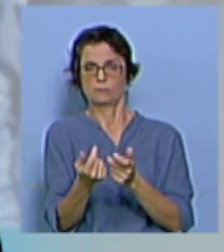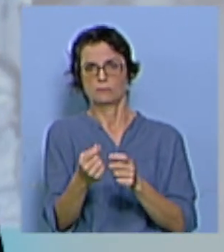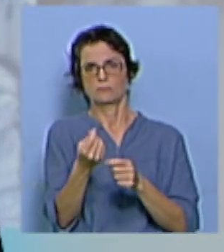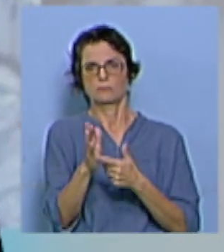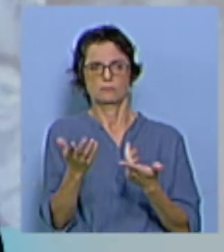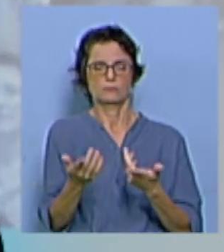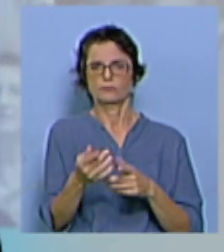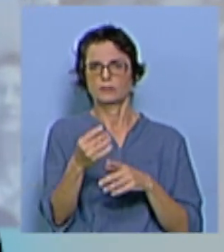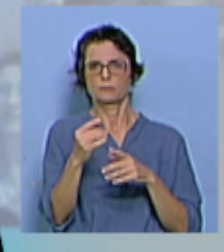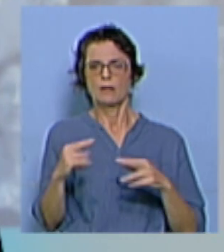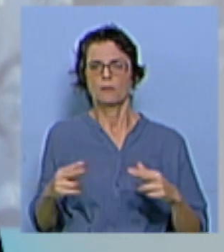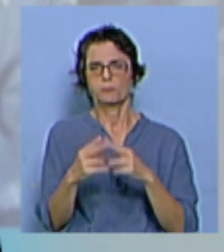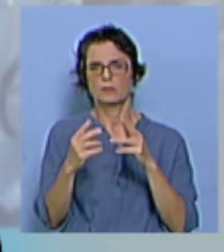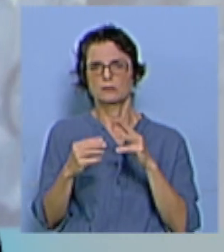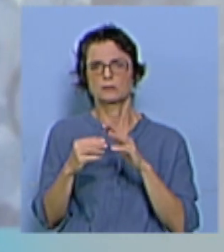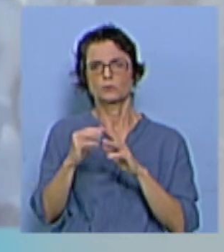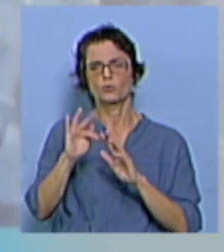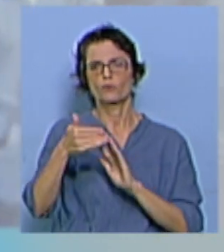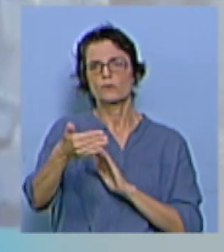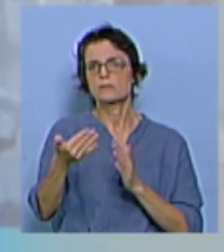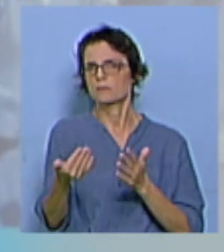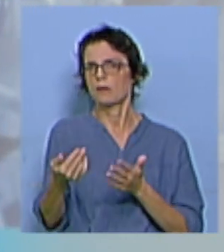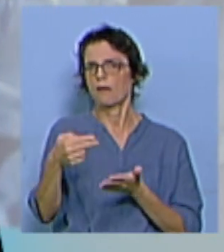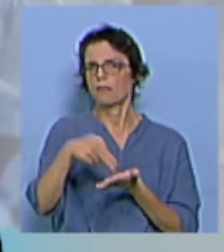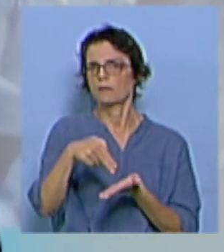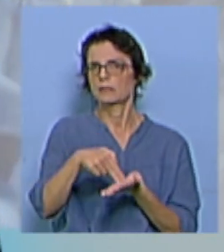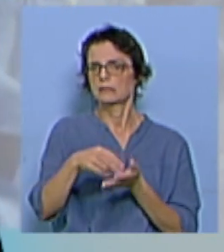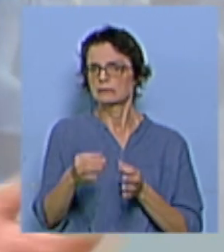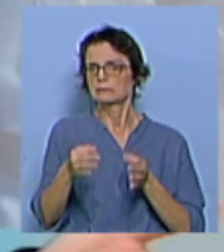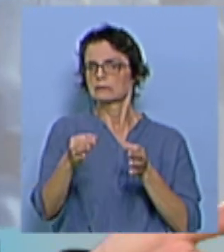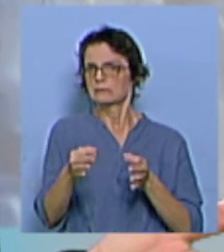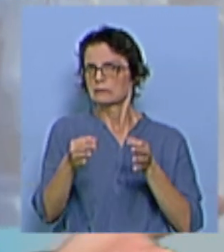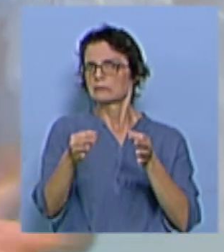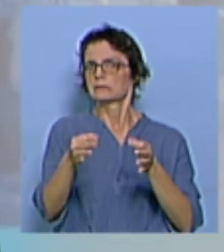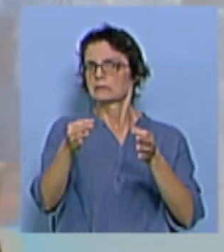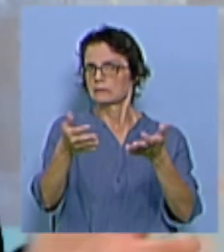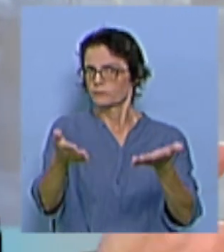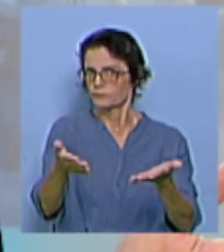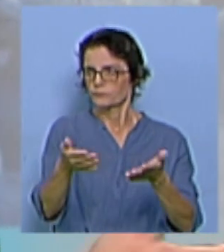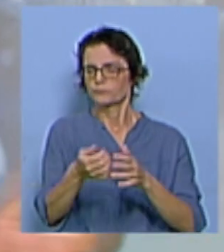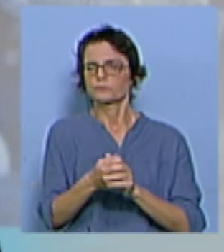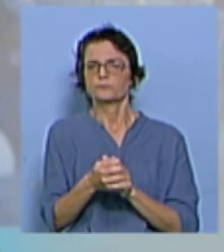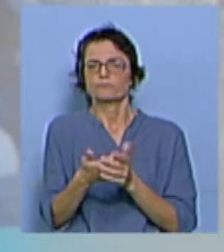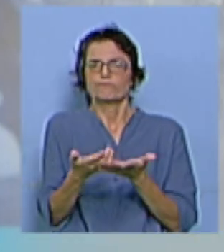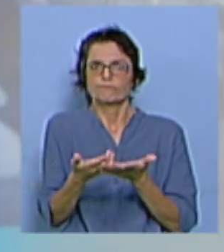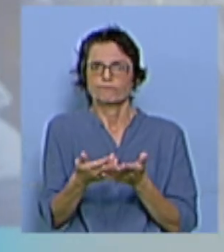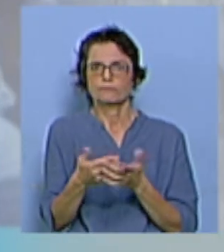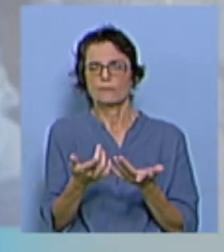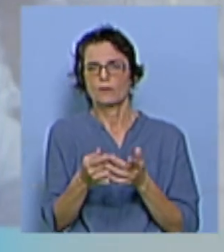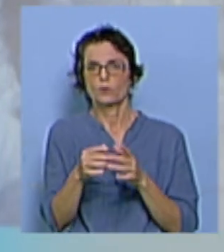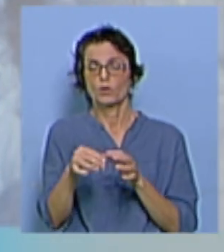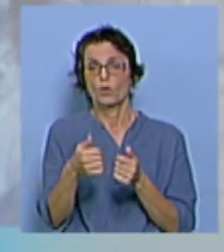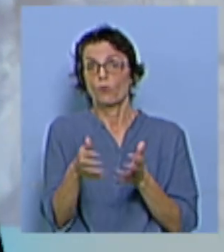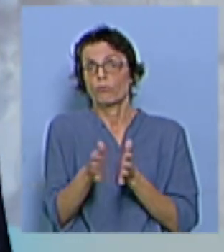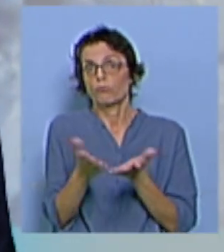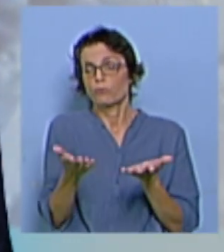eram normalmente um fim de semana, onde as pessoas ficavam numa casa durante um tempo, agora passou também para o plano virtual,